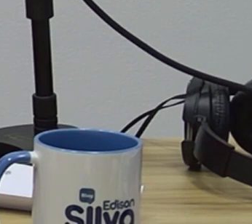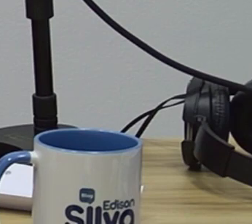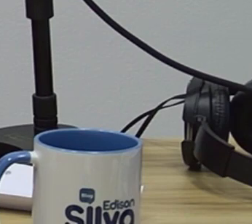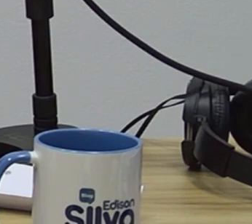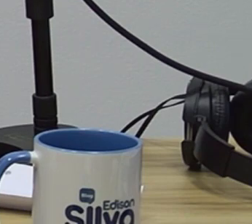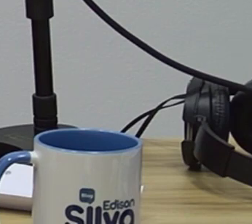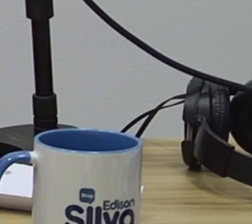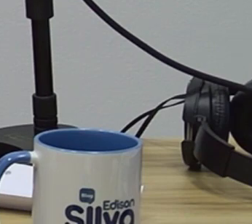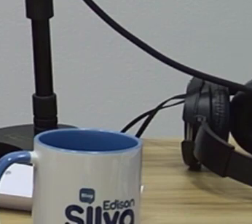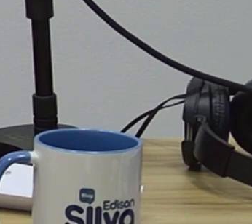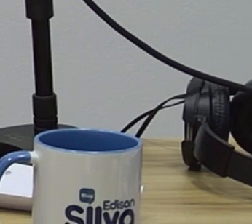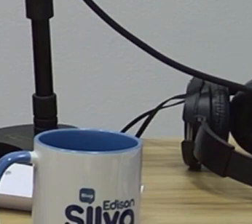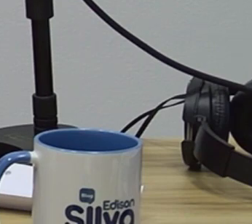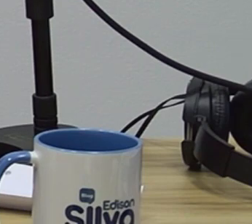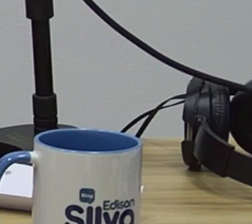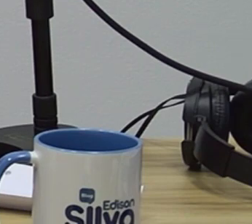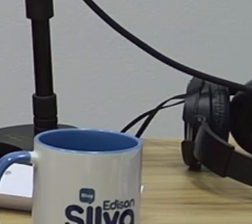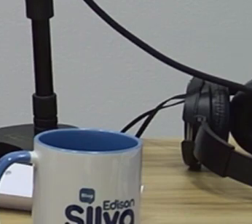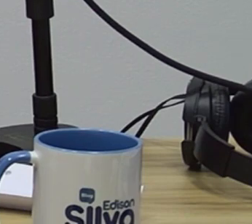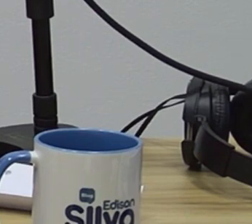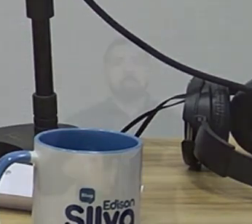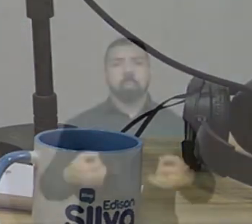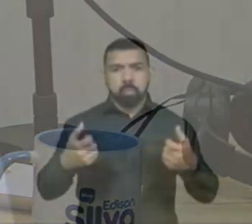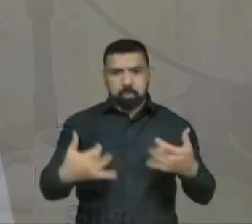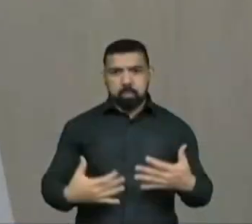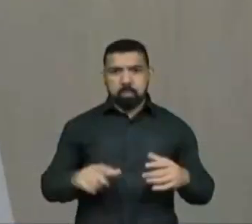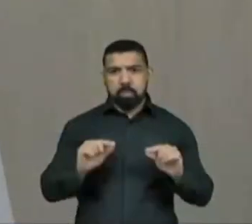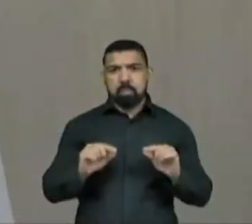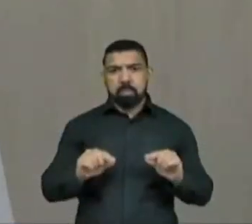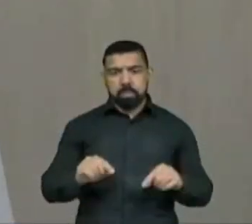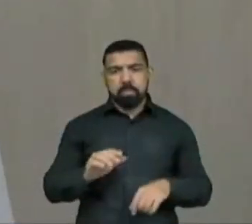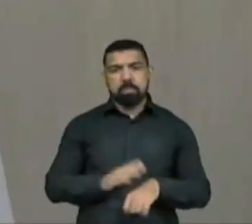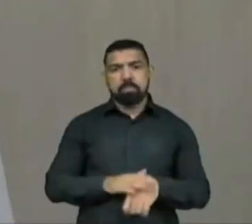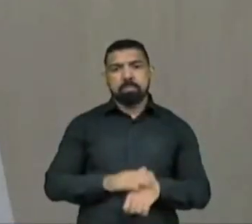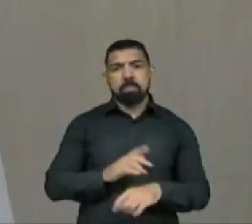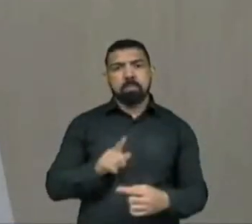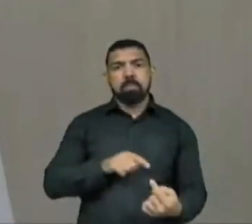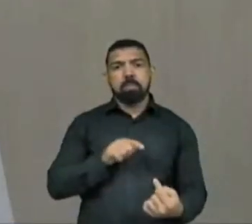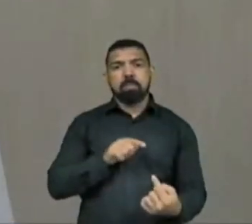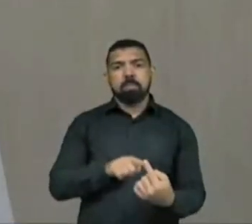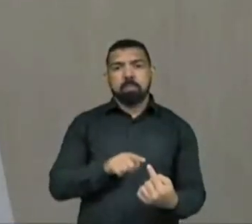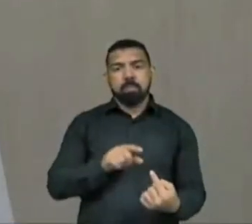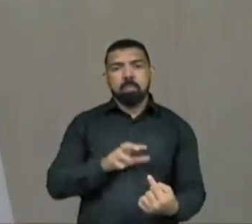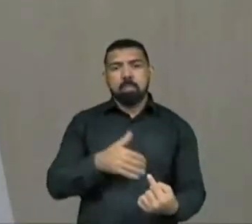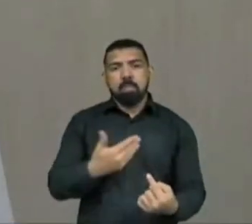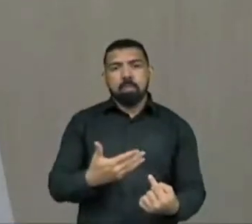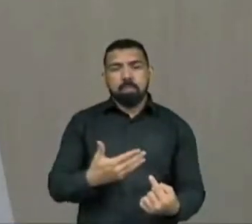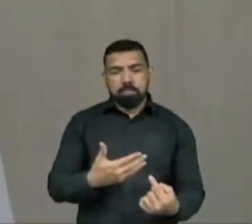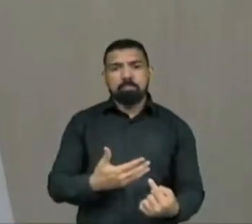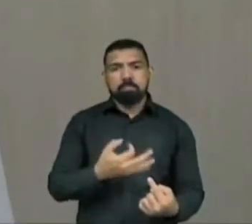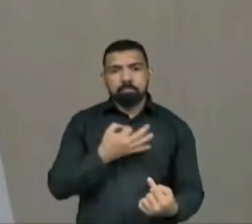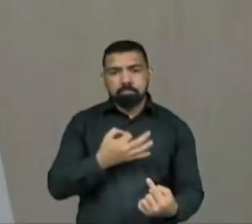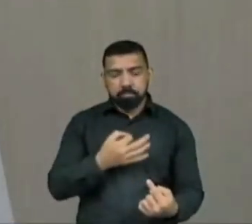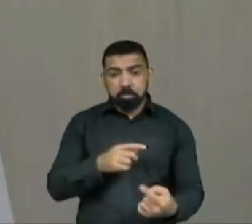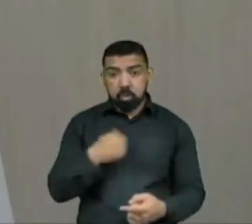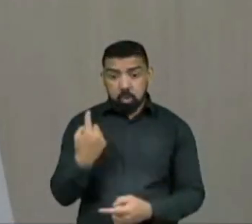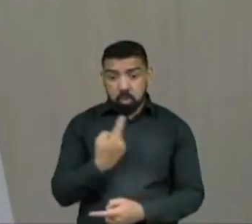disse o deputado Sargento Reginaldo. Qual é o objetivo desse requerimento? A gente chegou nessa